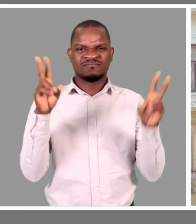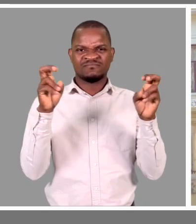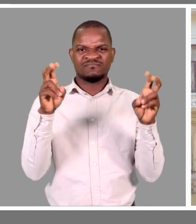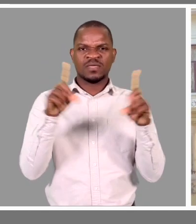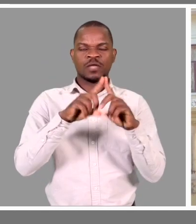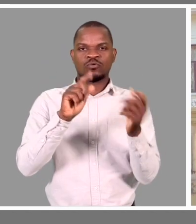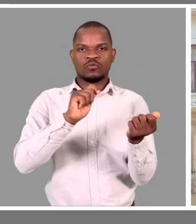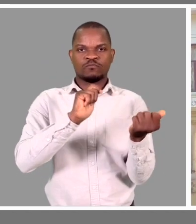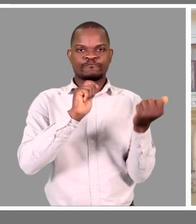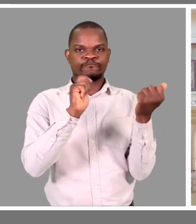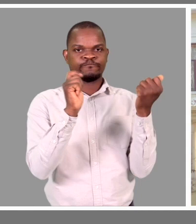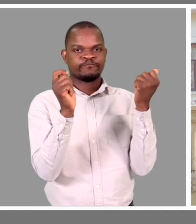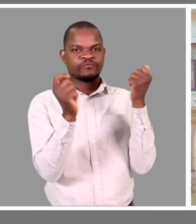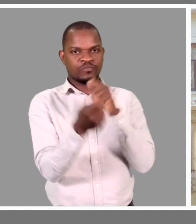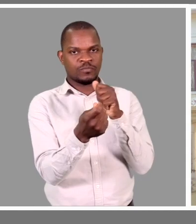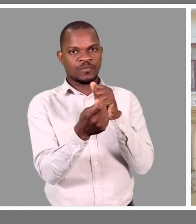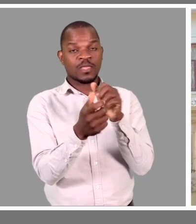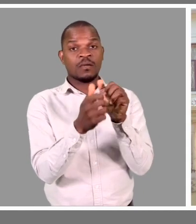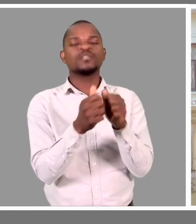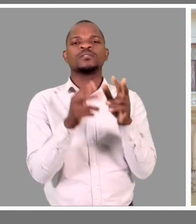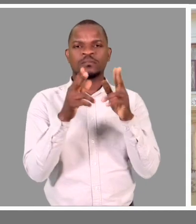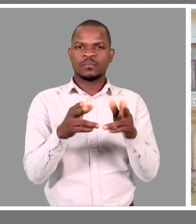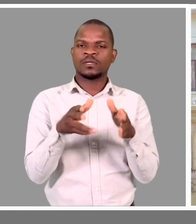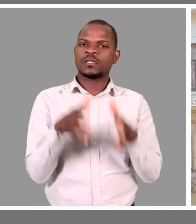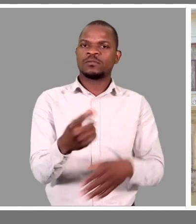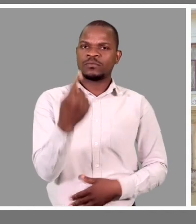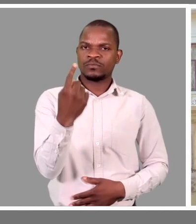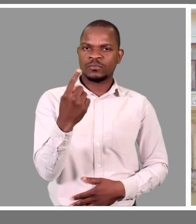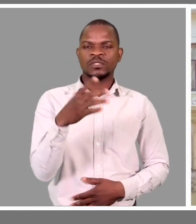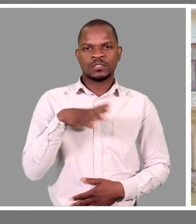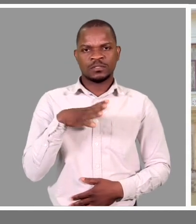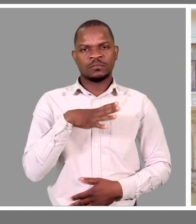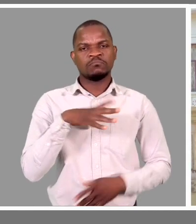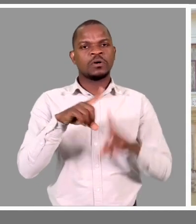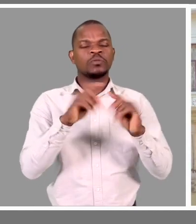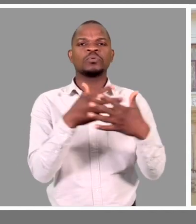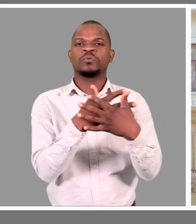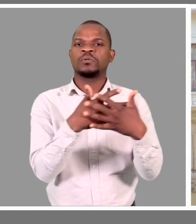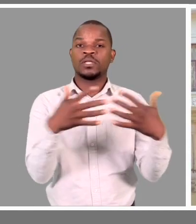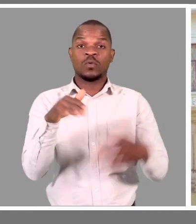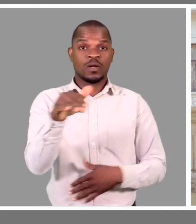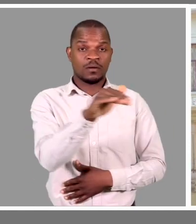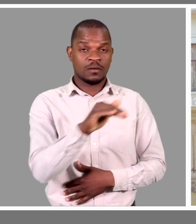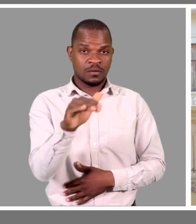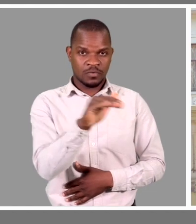aqui aquilo que chamamos de transferências, mas não só, mesmo na primeira classe, temos a língua